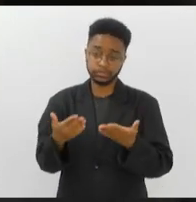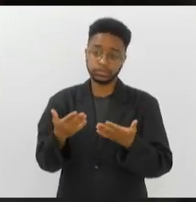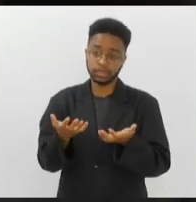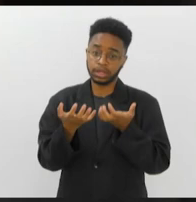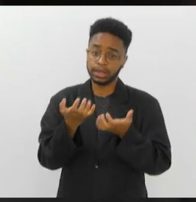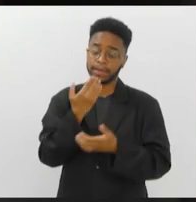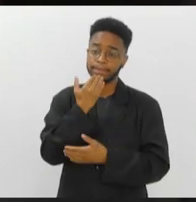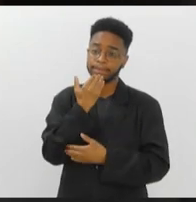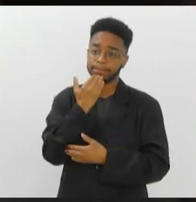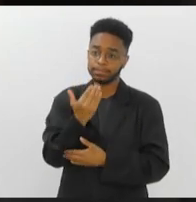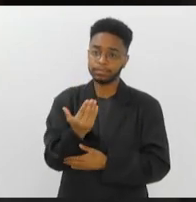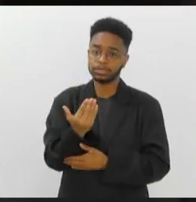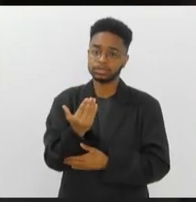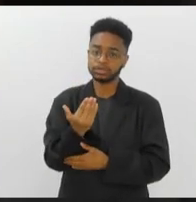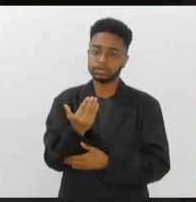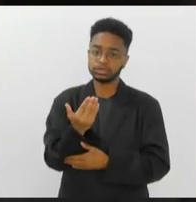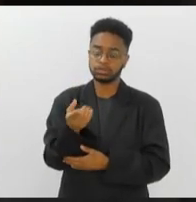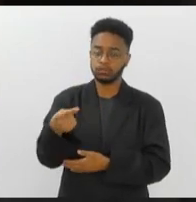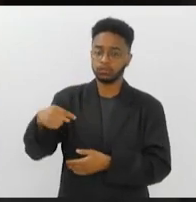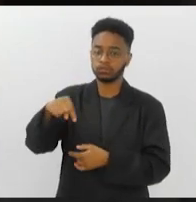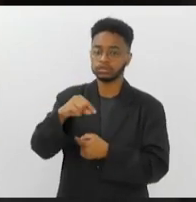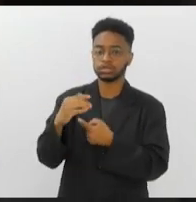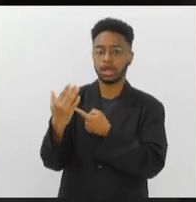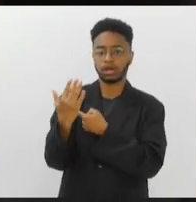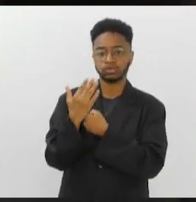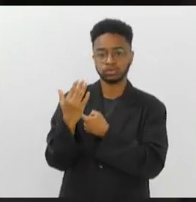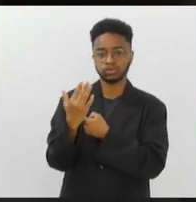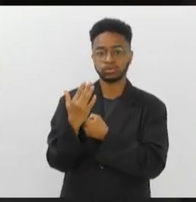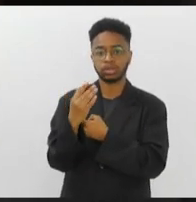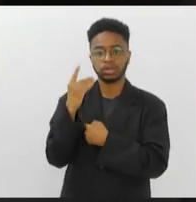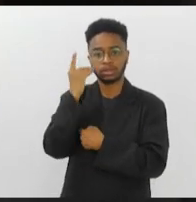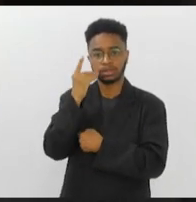de pedir a ajuda